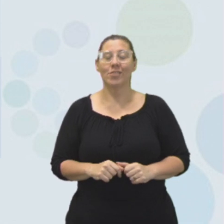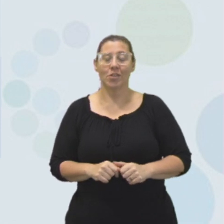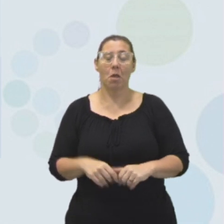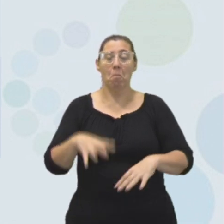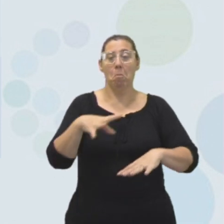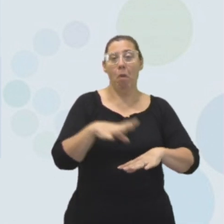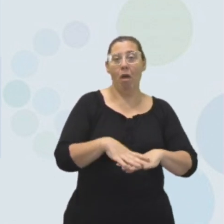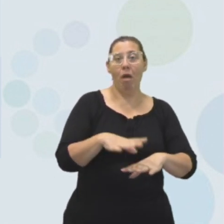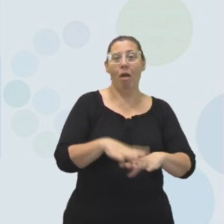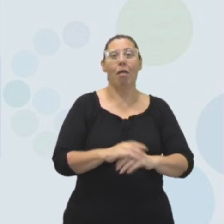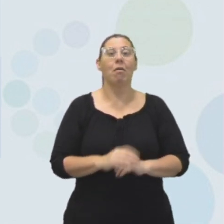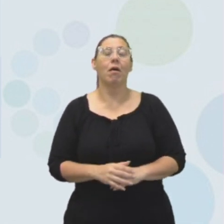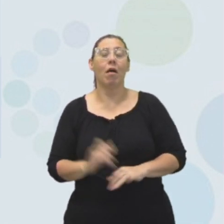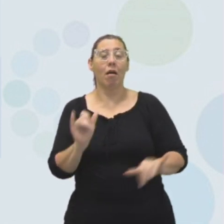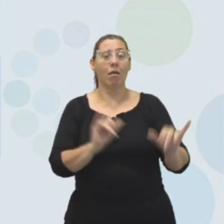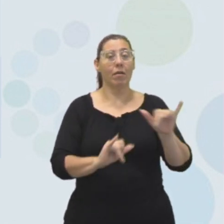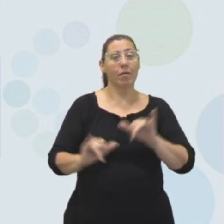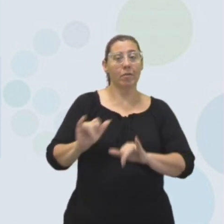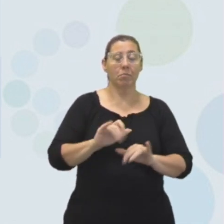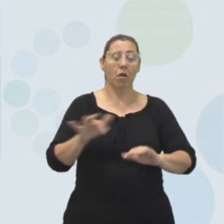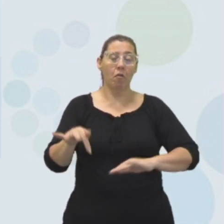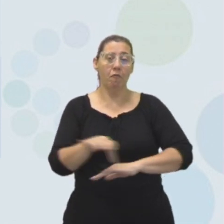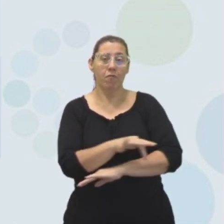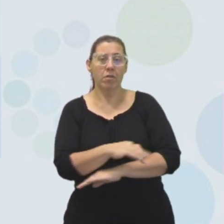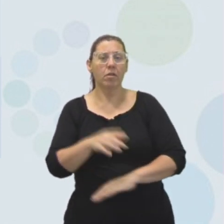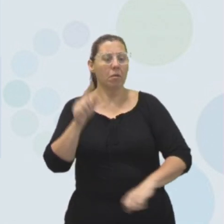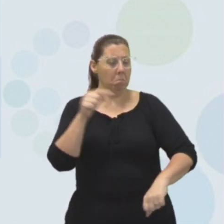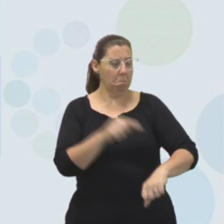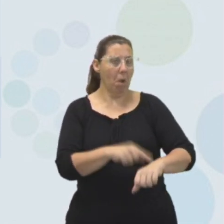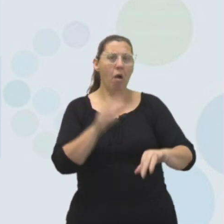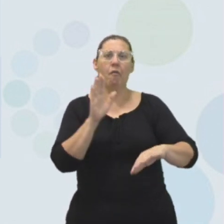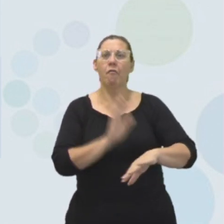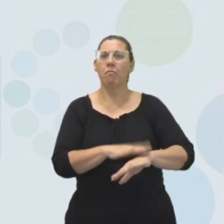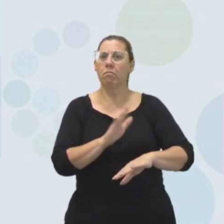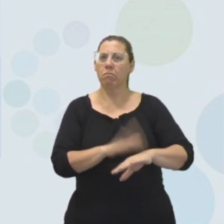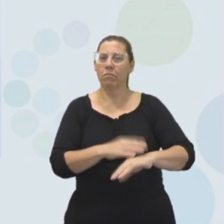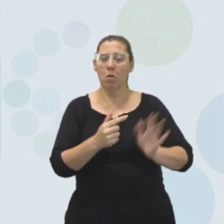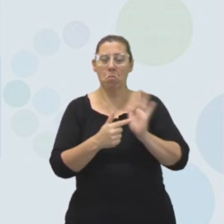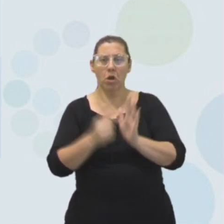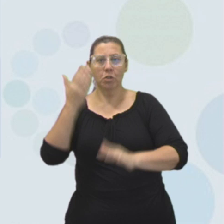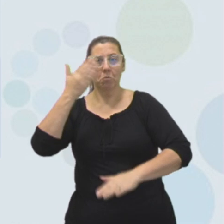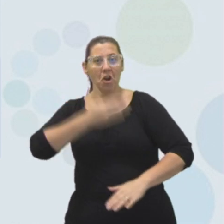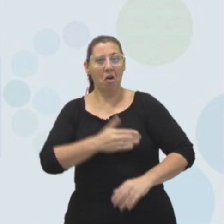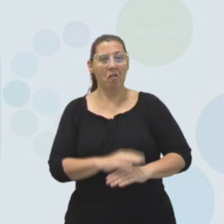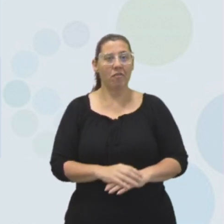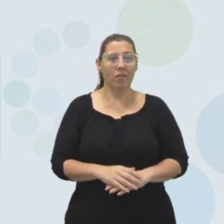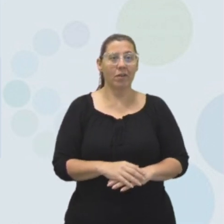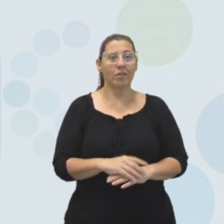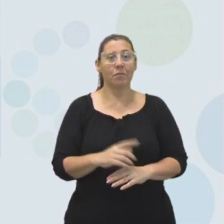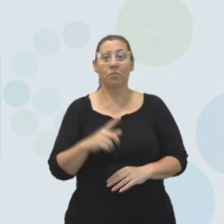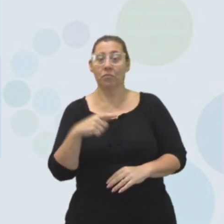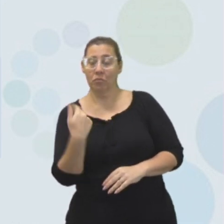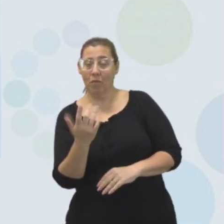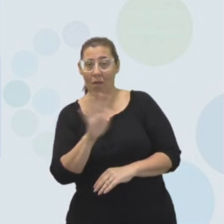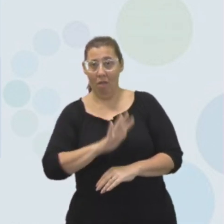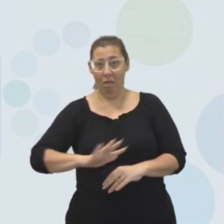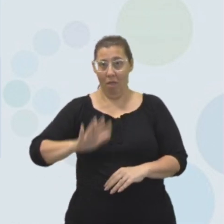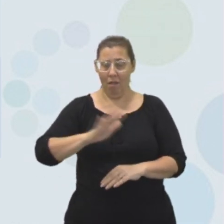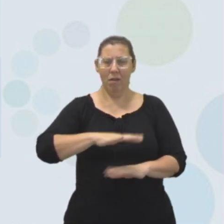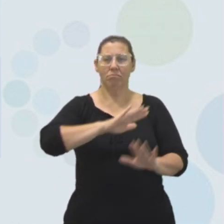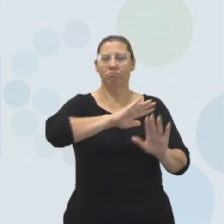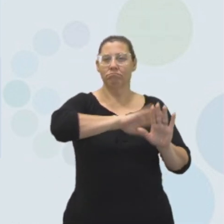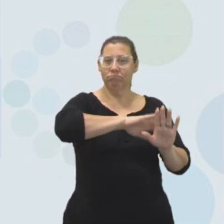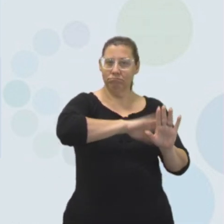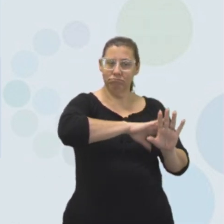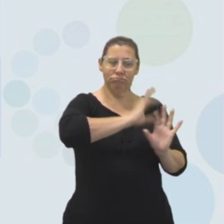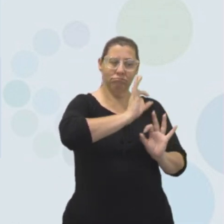como mostrar o que está ocorrendo, a produção. A nossa área, ela é muito subjetiva. Então, um